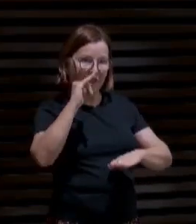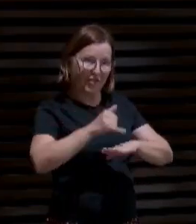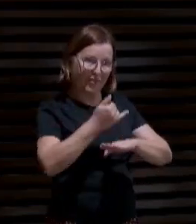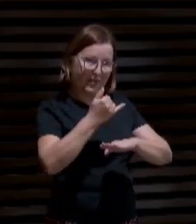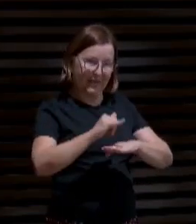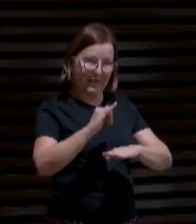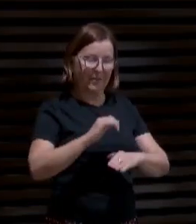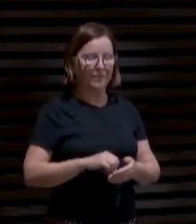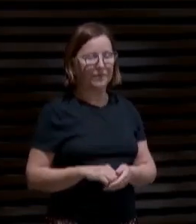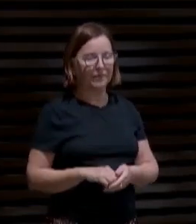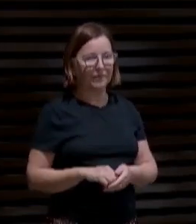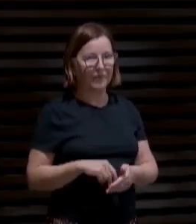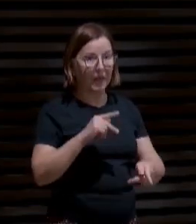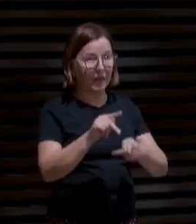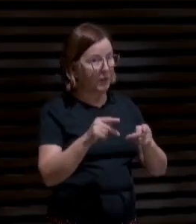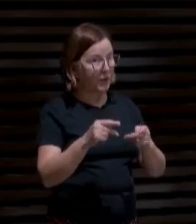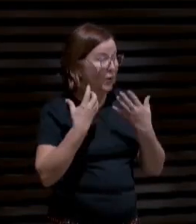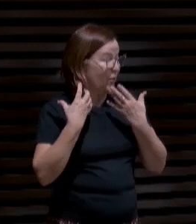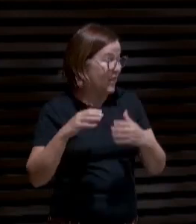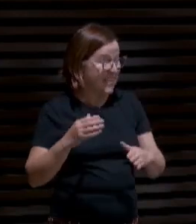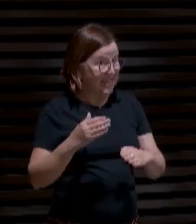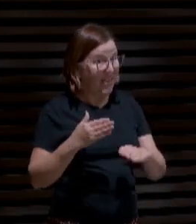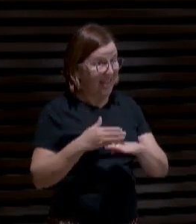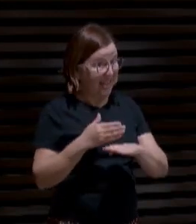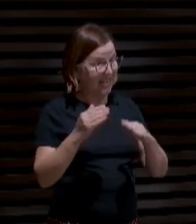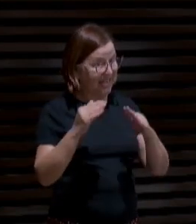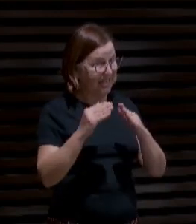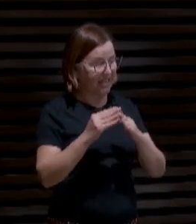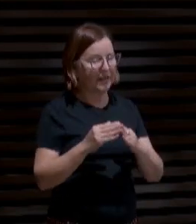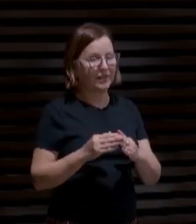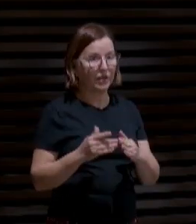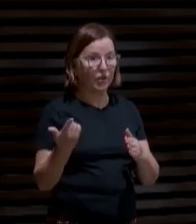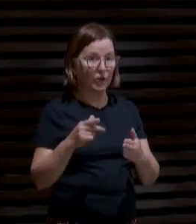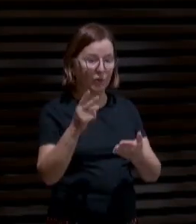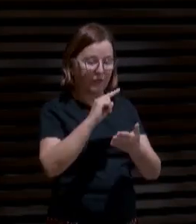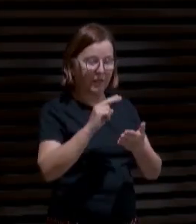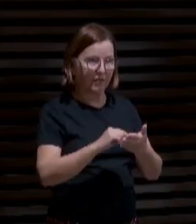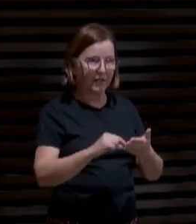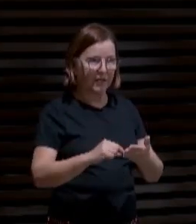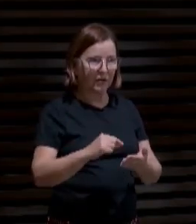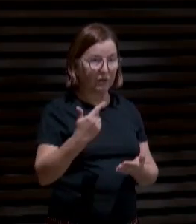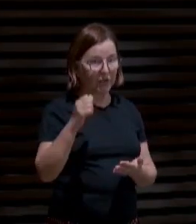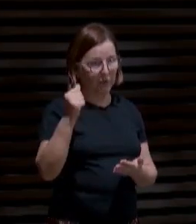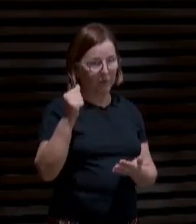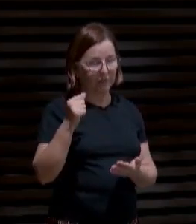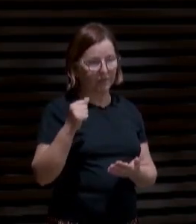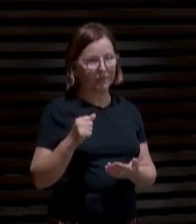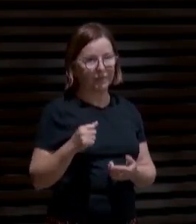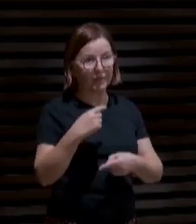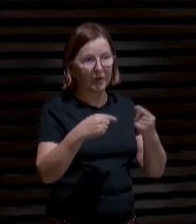Eles não queriam entrar. Você vejam, vamos dar uma olhada de novo no versículo 28. Depois